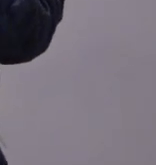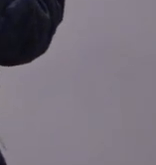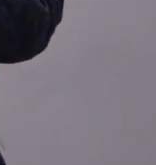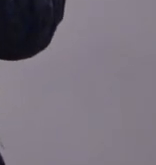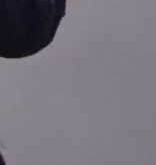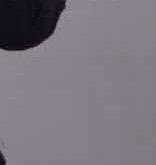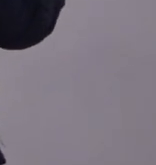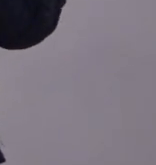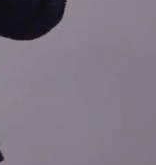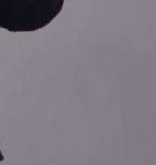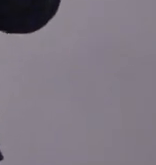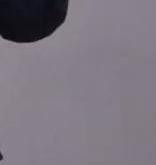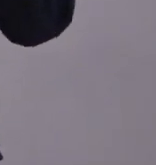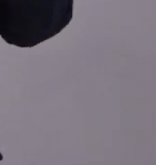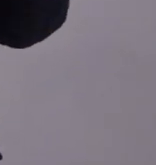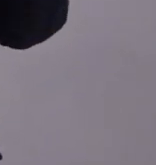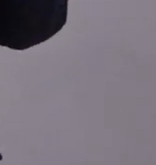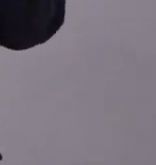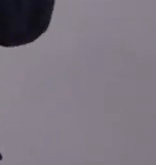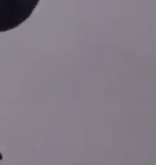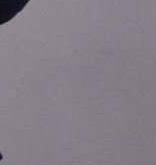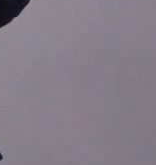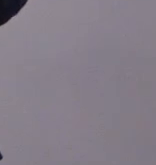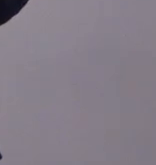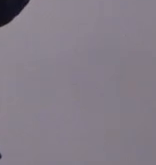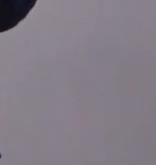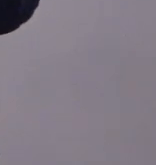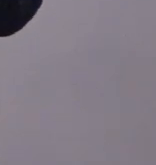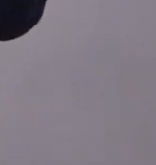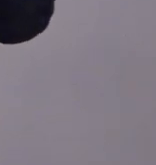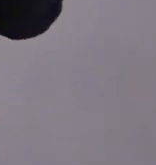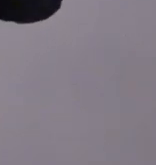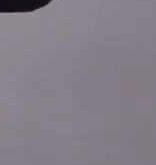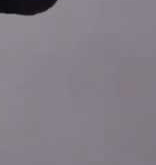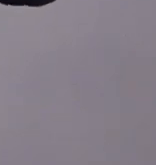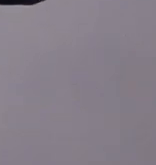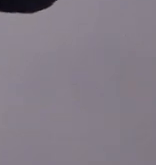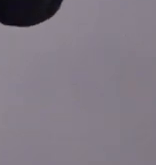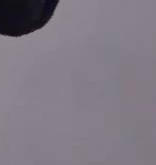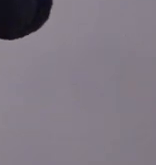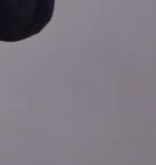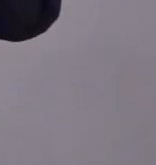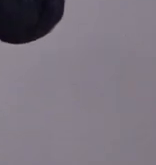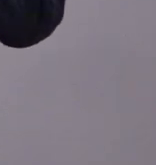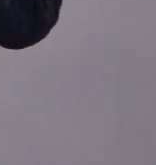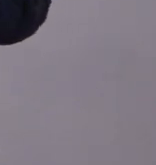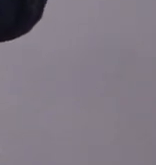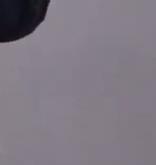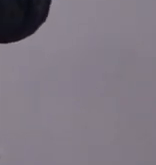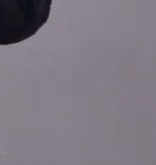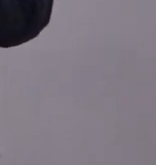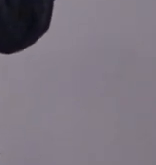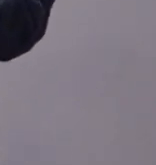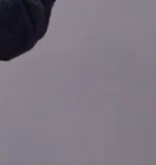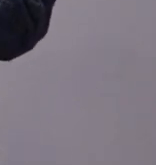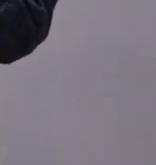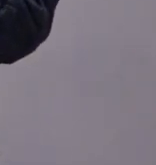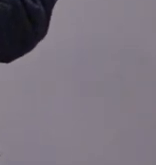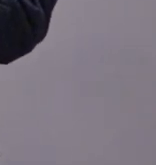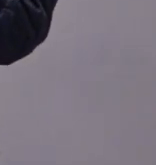Vocês, por favor, podem tomar em seus assentos junto à plenária para darmos início à primeira